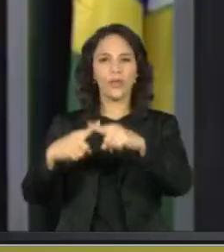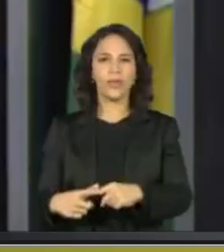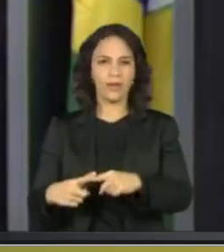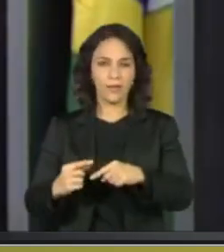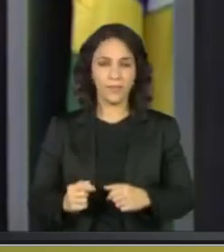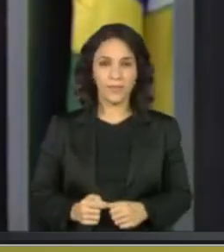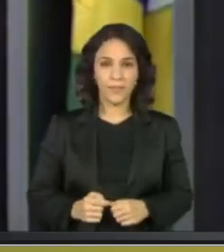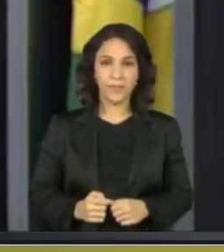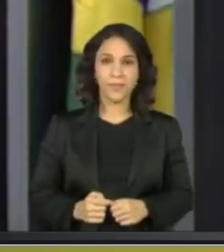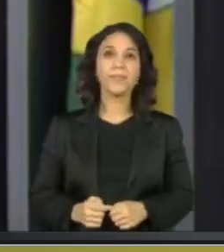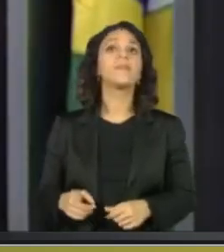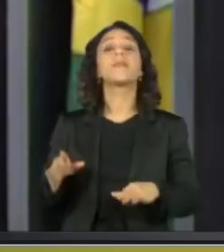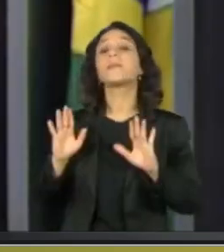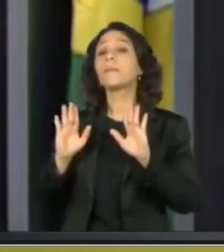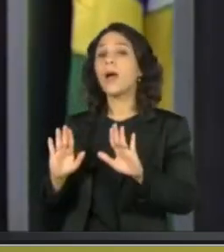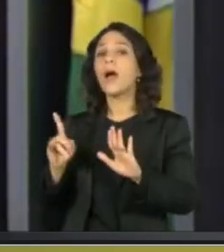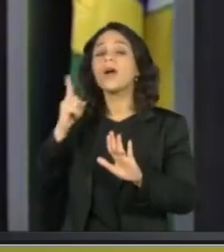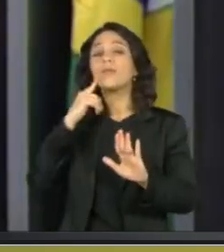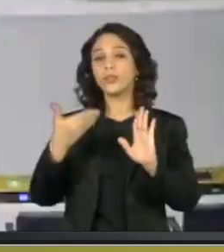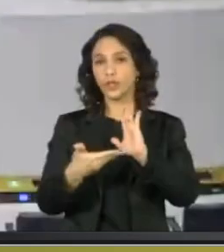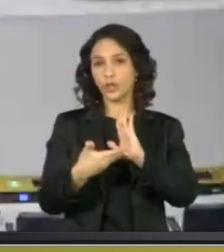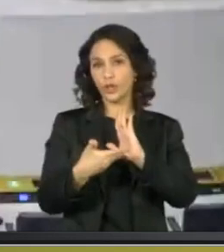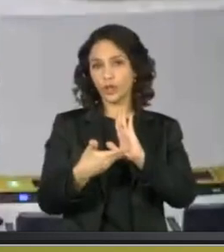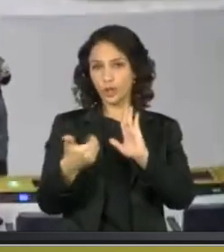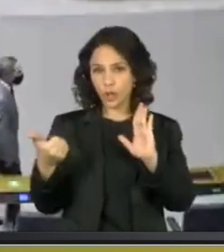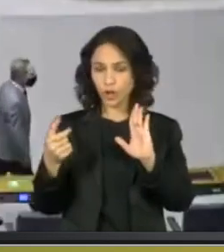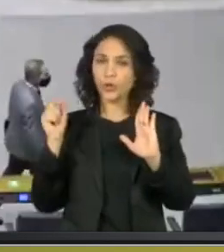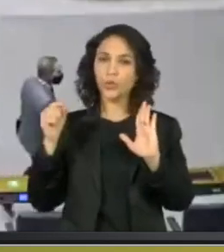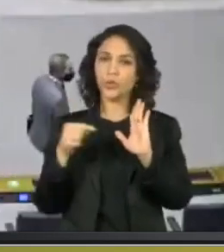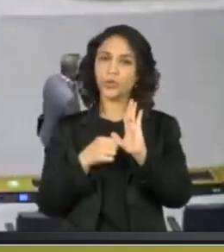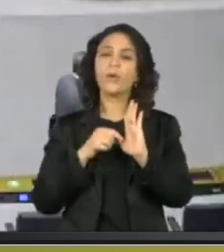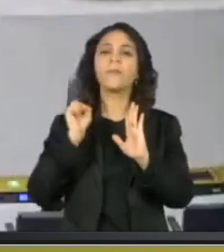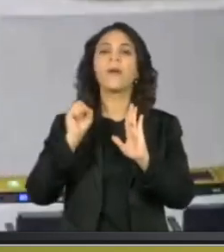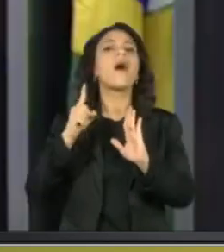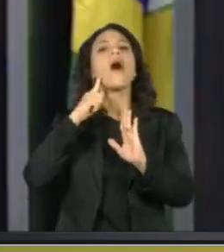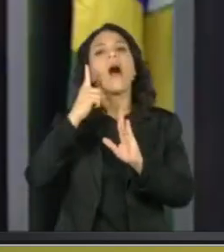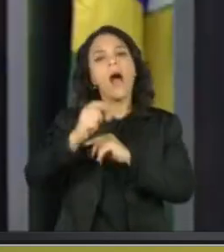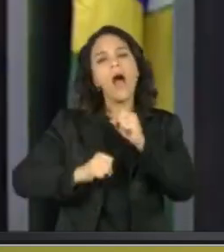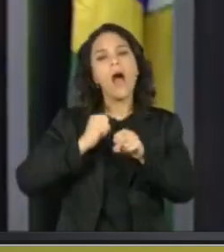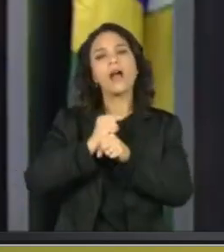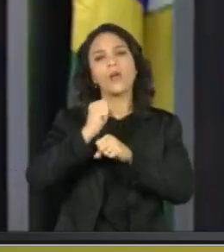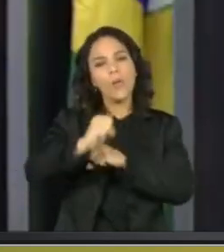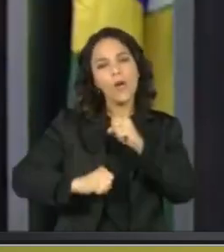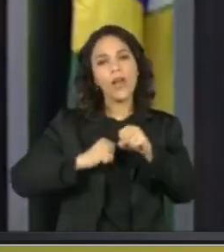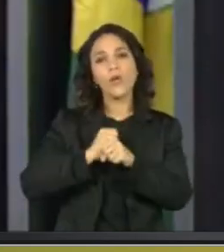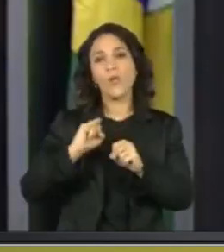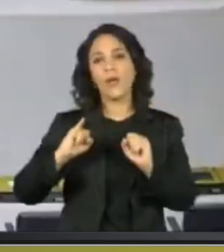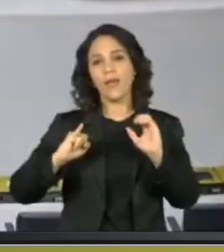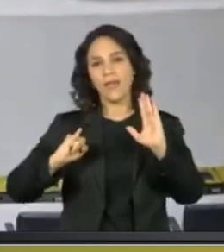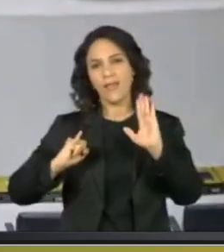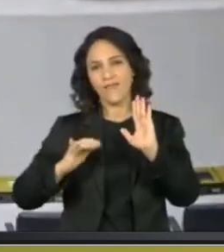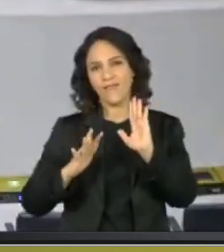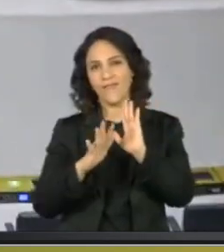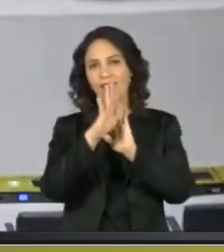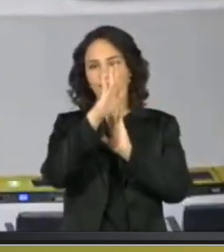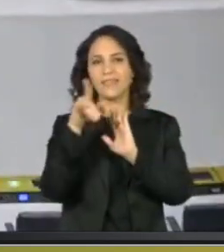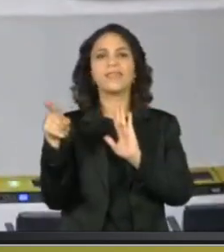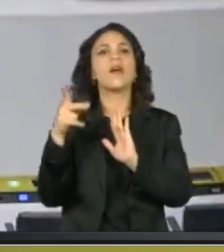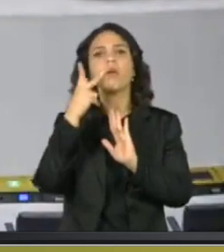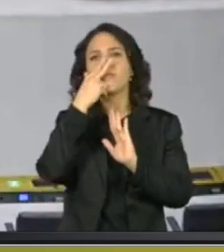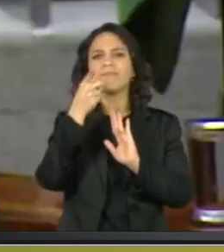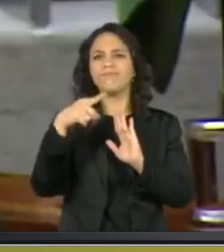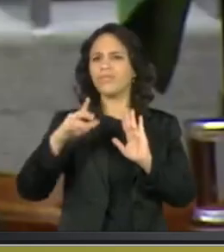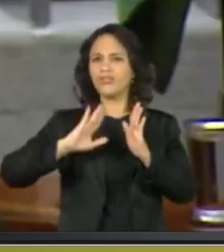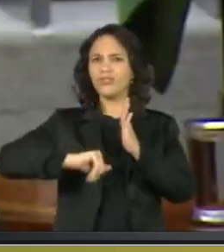lotéricas. Aro, no entanto, retirou da versão final do parecer o reajuste anual do benefício pela inflação, o que desagradou a